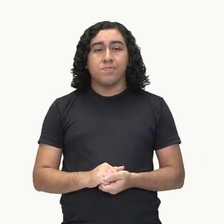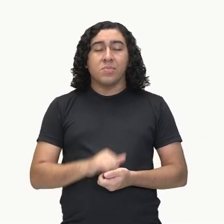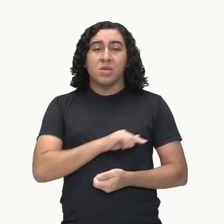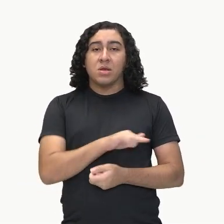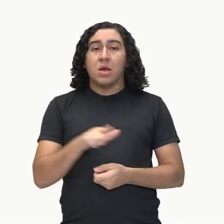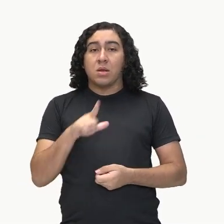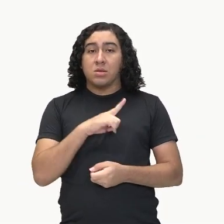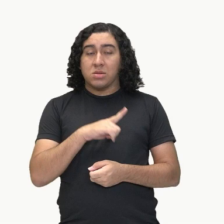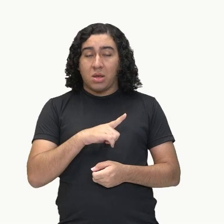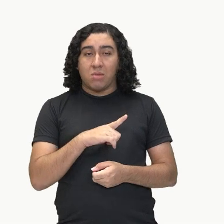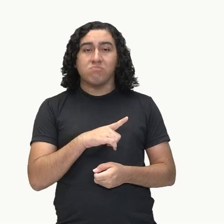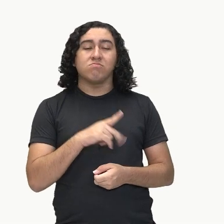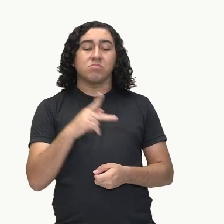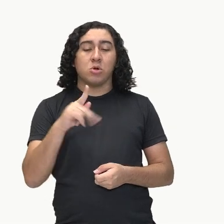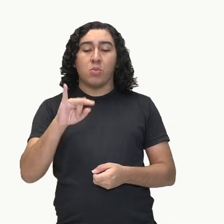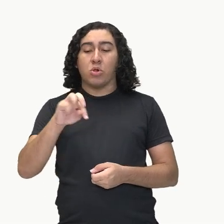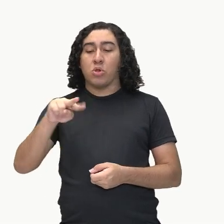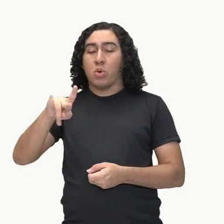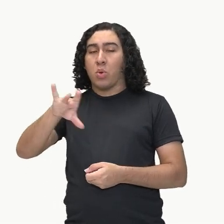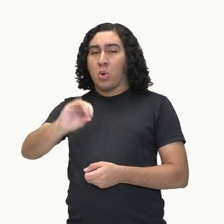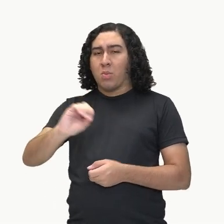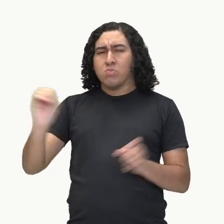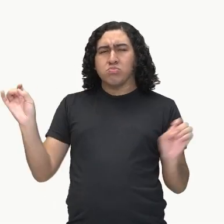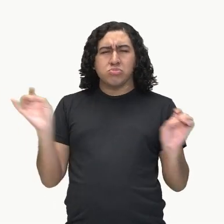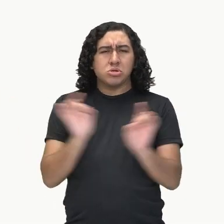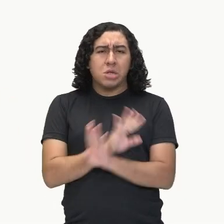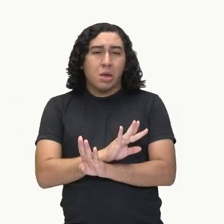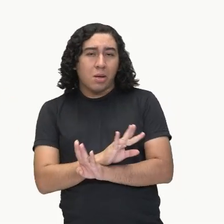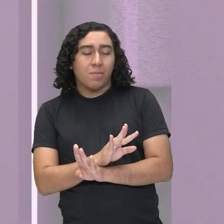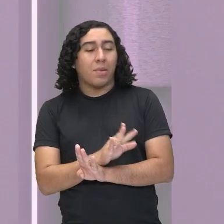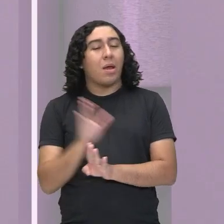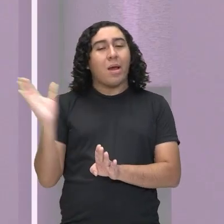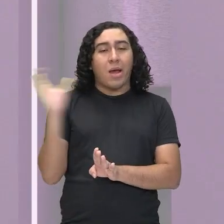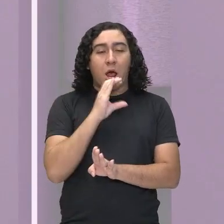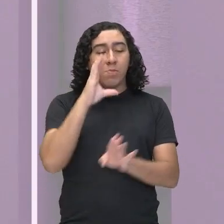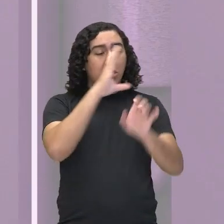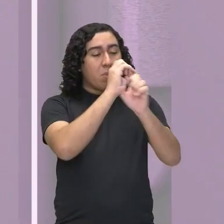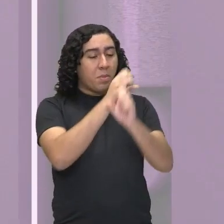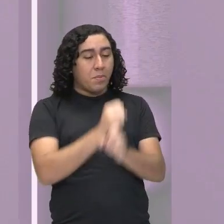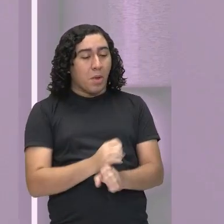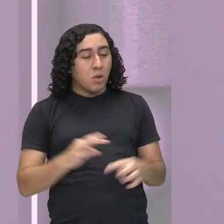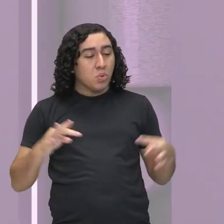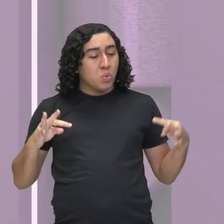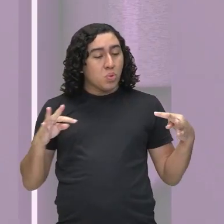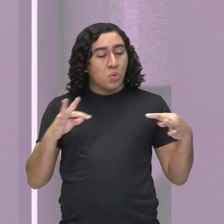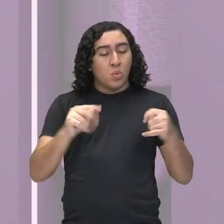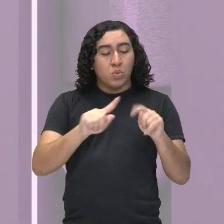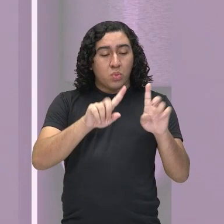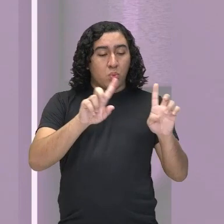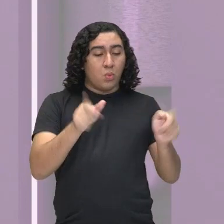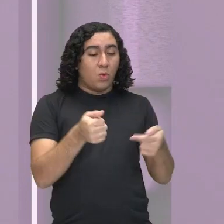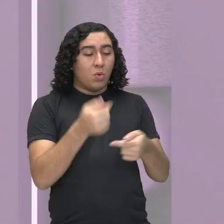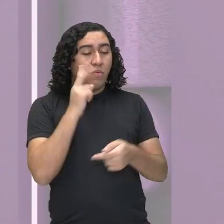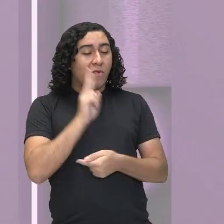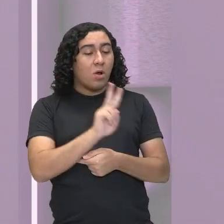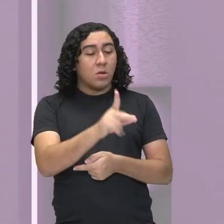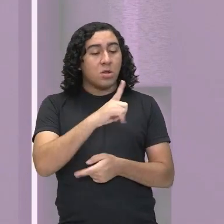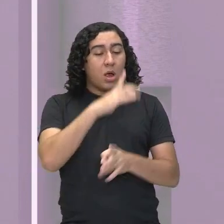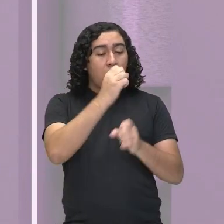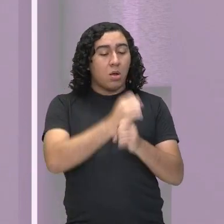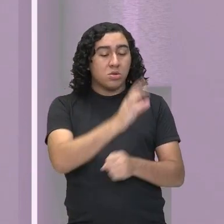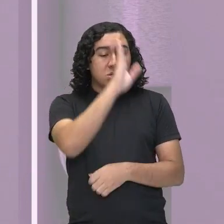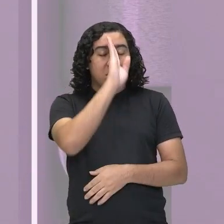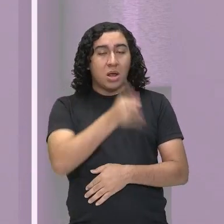adição de polinômio ali de qualquer maneira, você vai sair somando toda a parte literal que você vai visualizar ali no